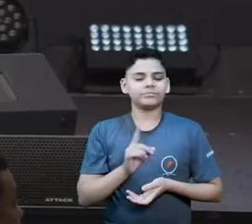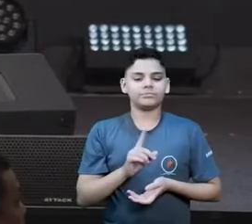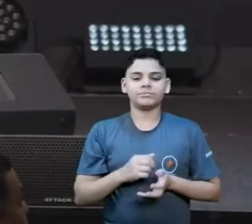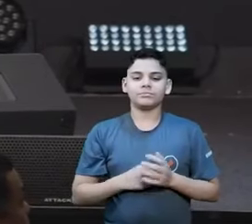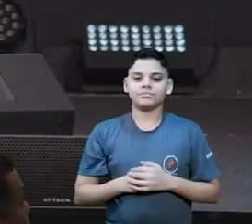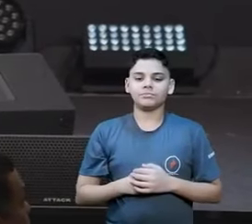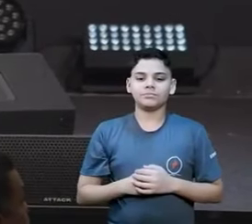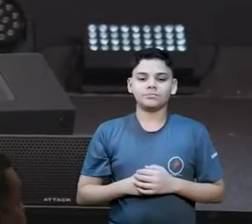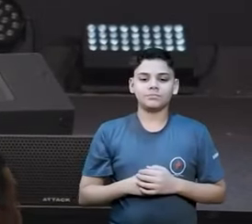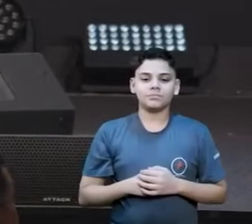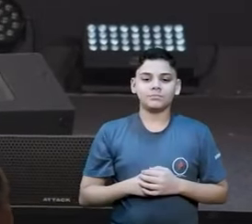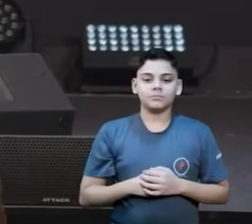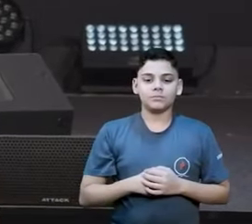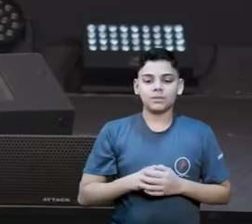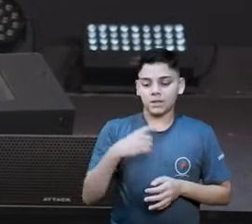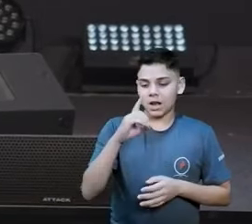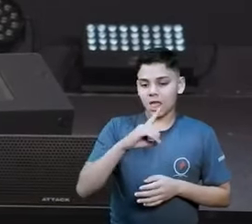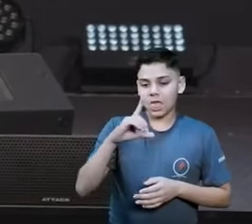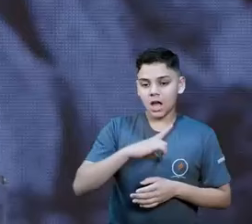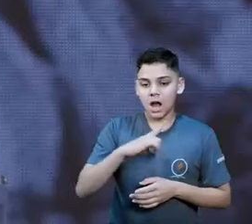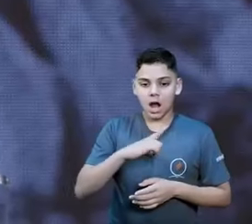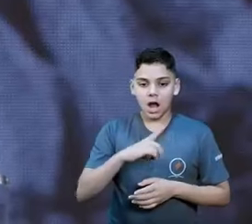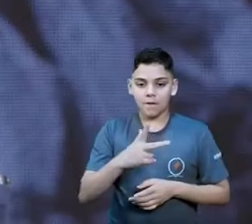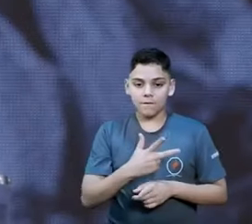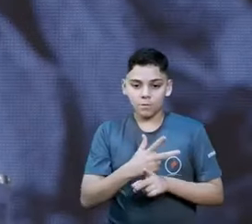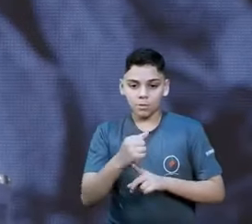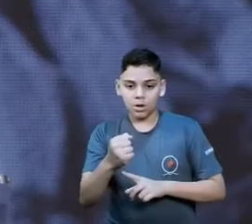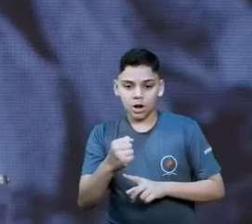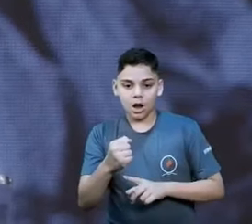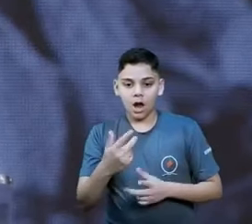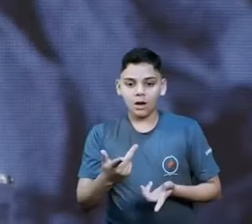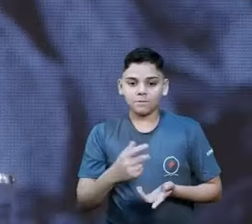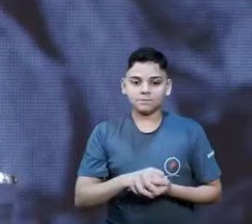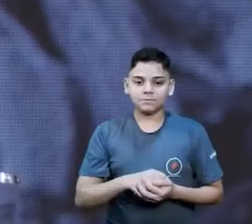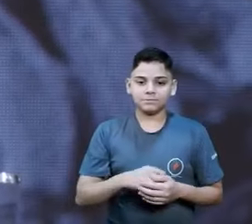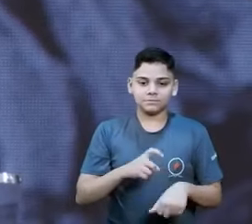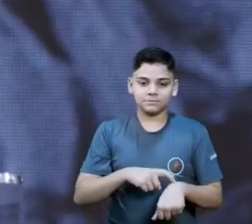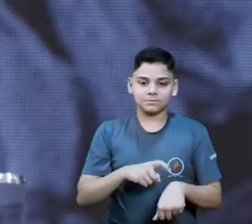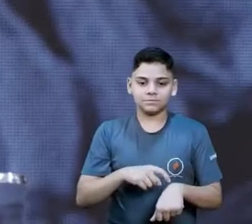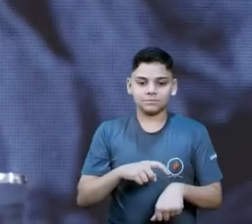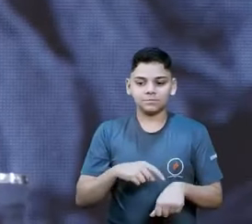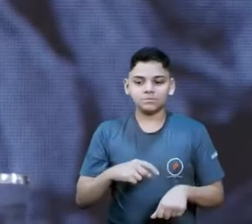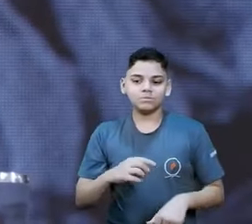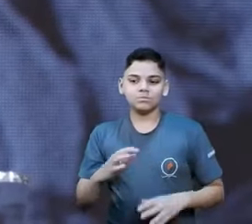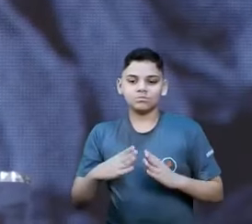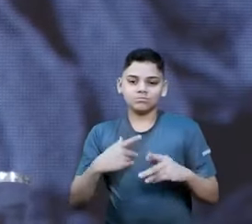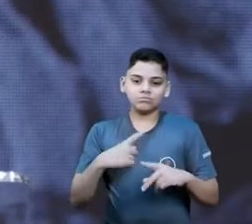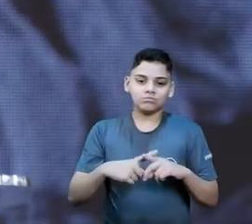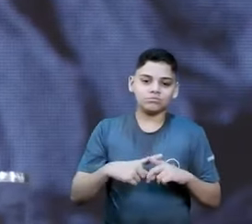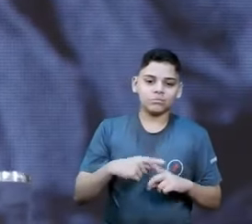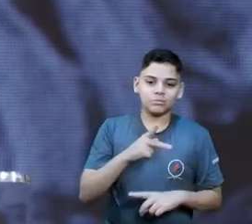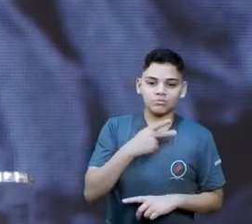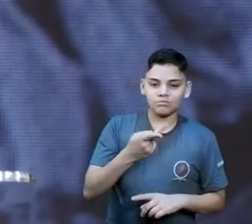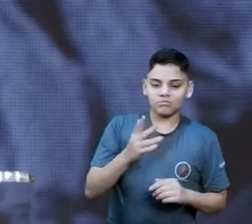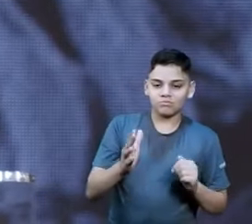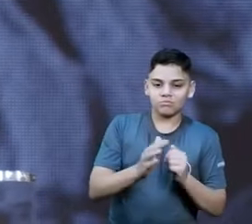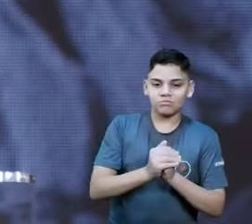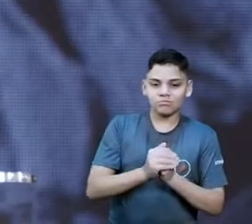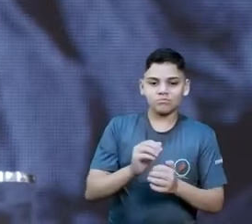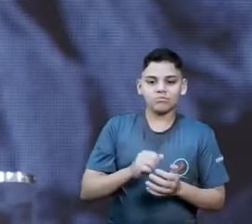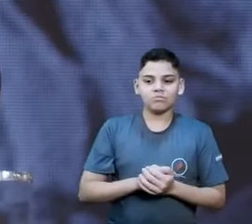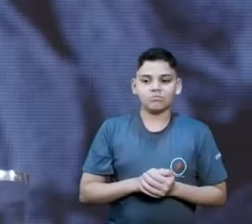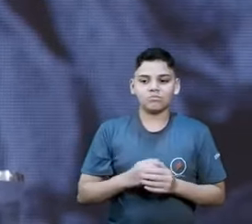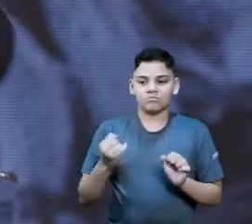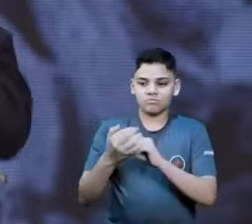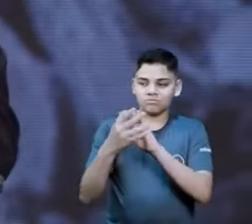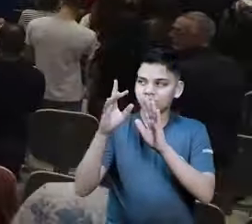sabe Deus tem uma vitória para alguém aqui na hora que a igreja disser amém amém Amém Deus na sua glória diz